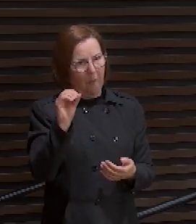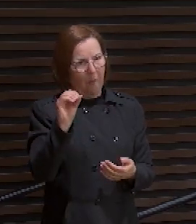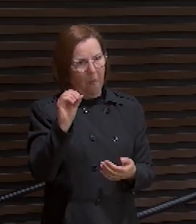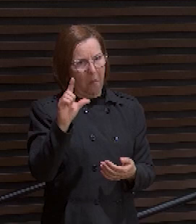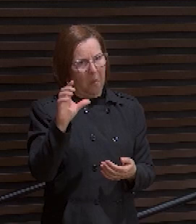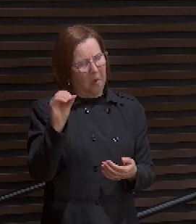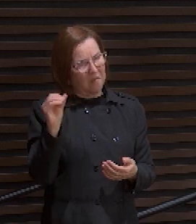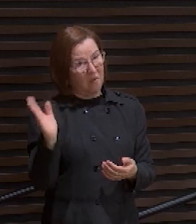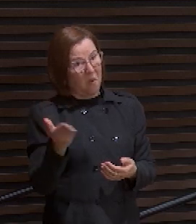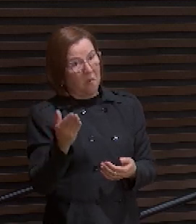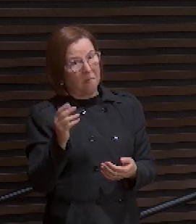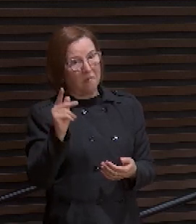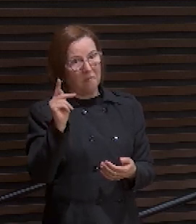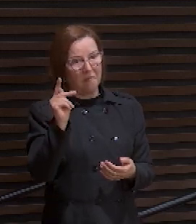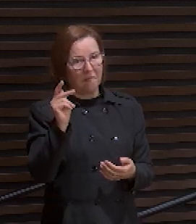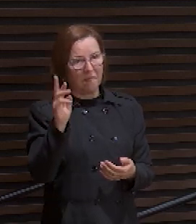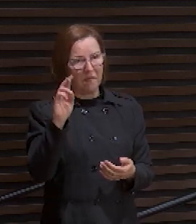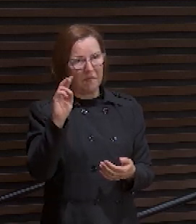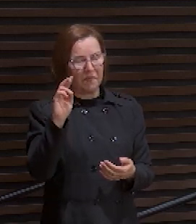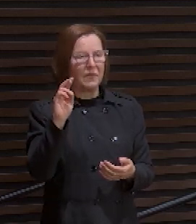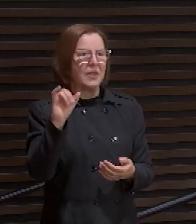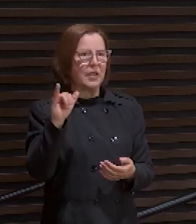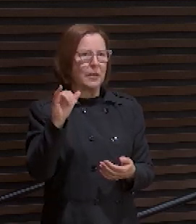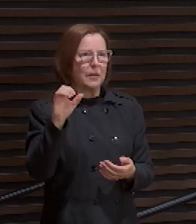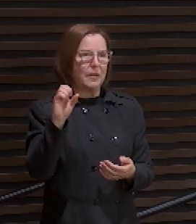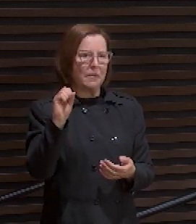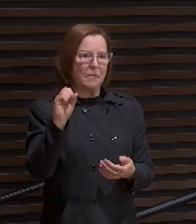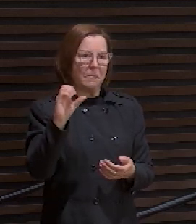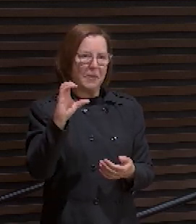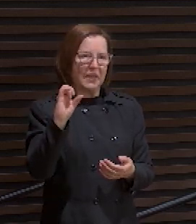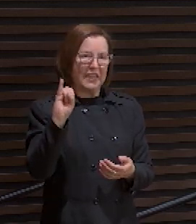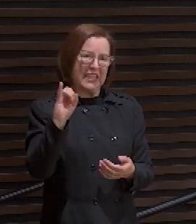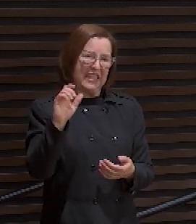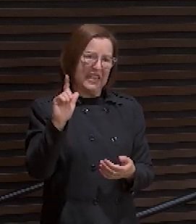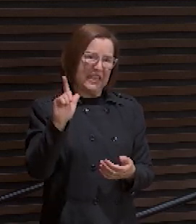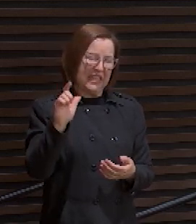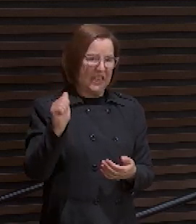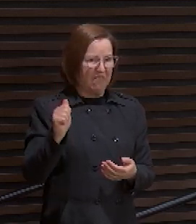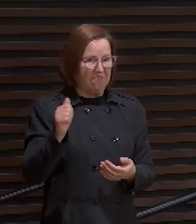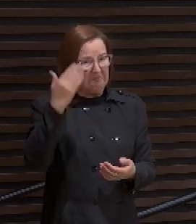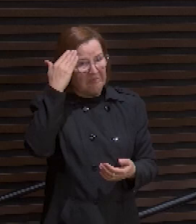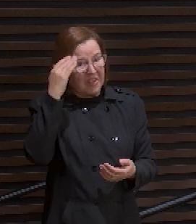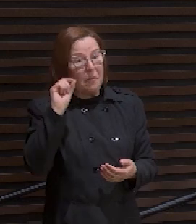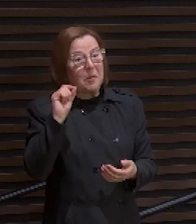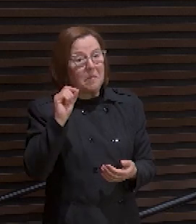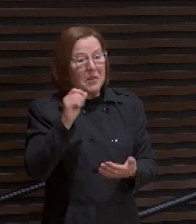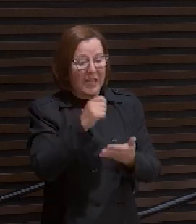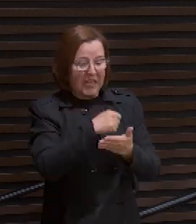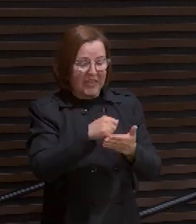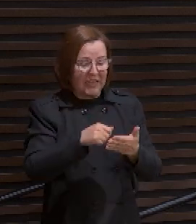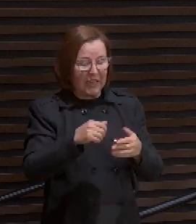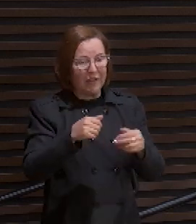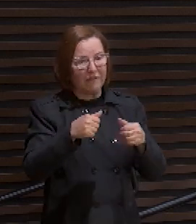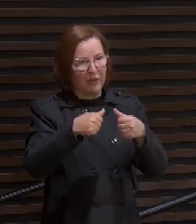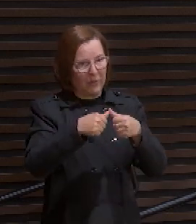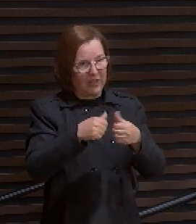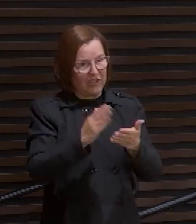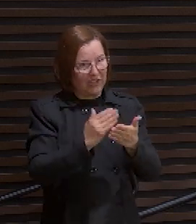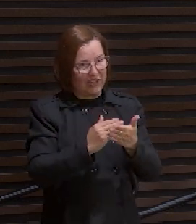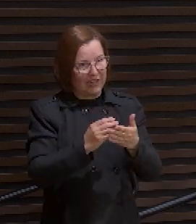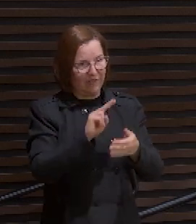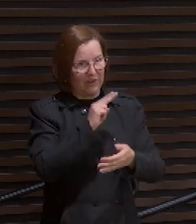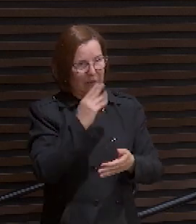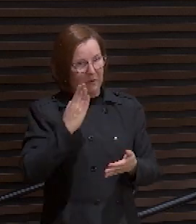Priscila. Quem foi o escritor? Não sei. Ele usou um binóculo, não,